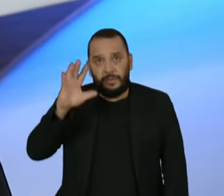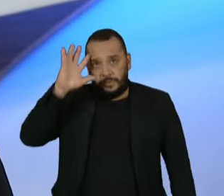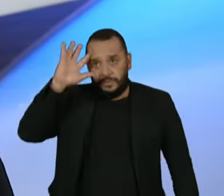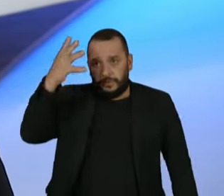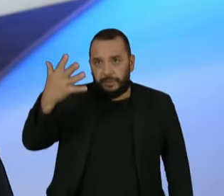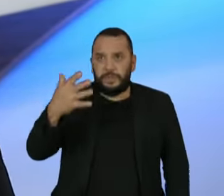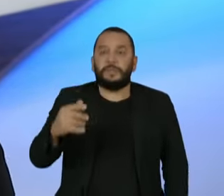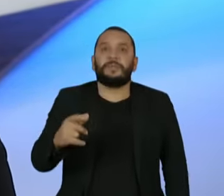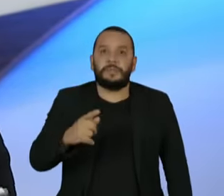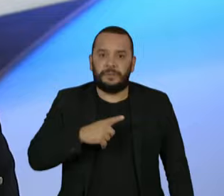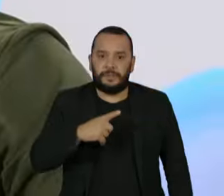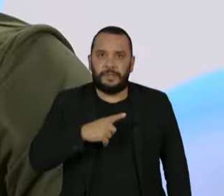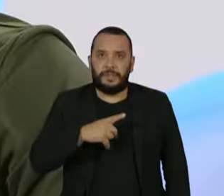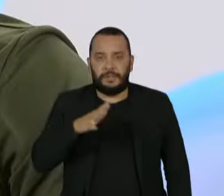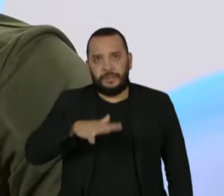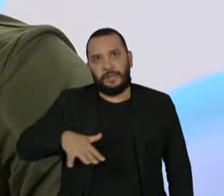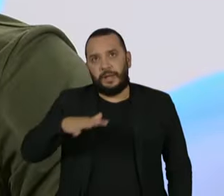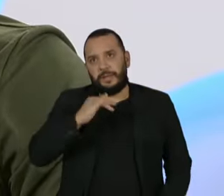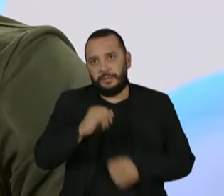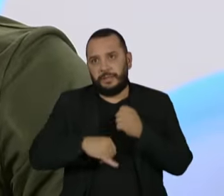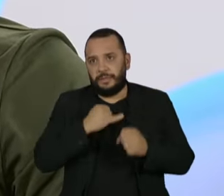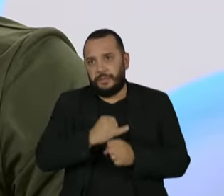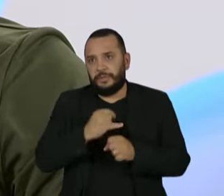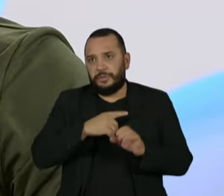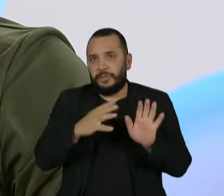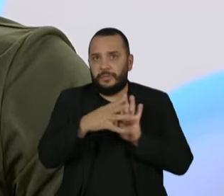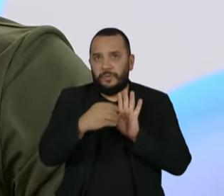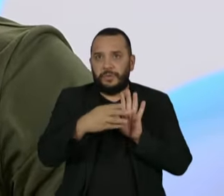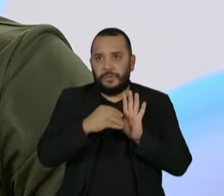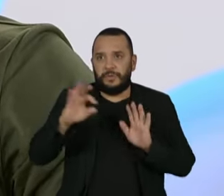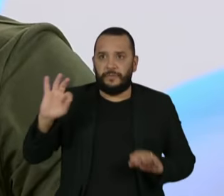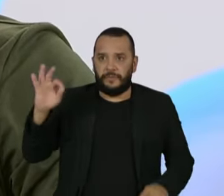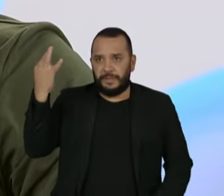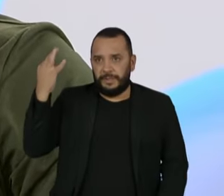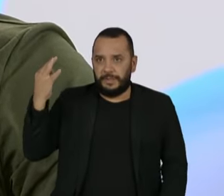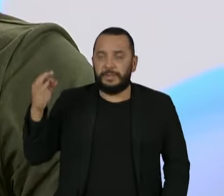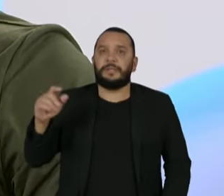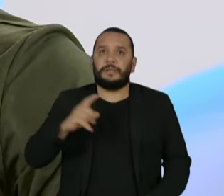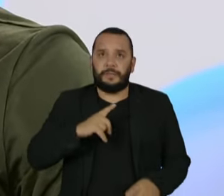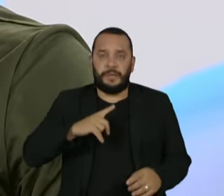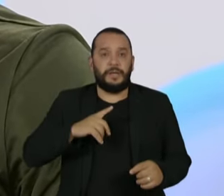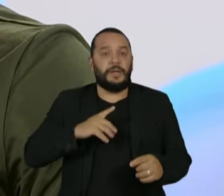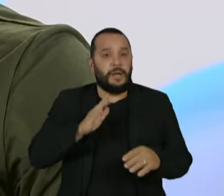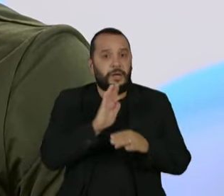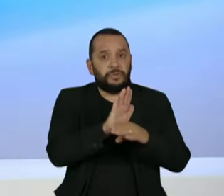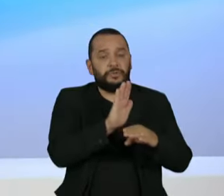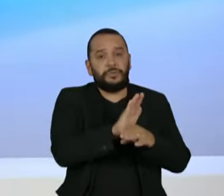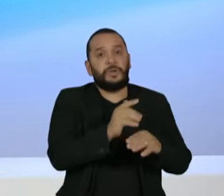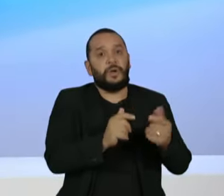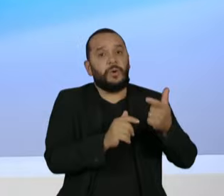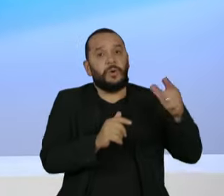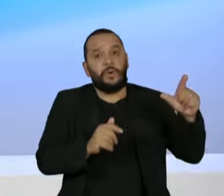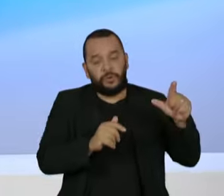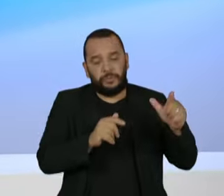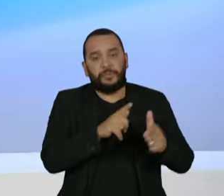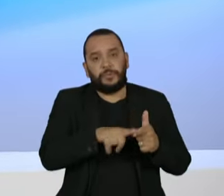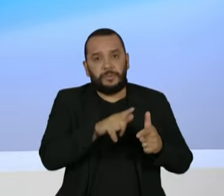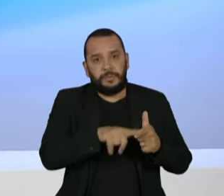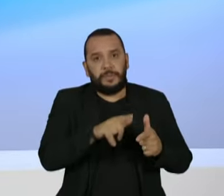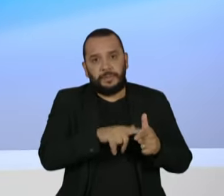há no porto digital em relação a isso que olha para o modelo francês e que atende um outro problema que é um problema da Academia Brasileira também